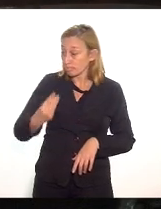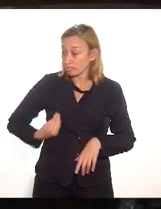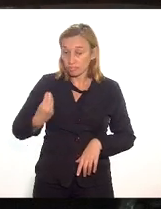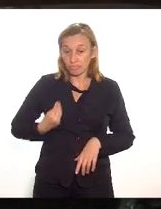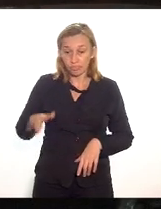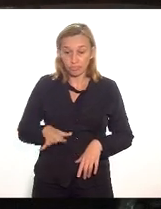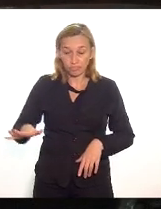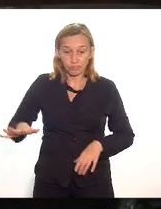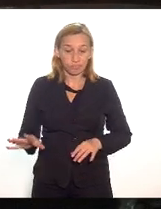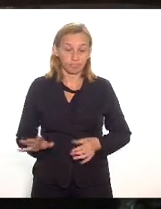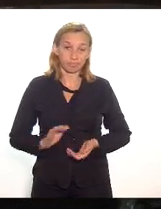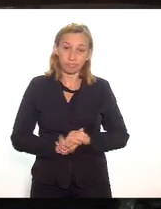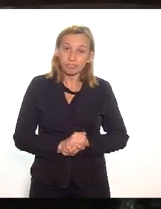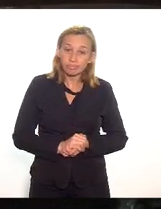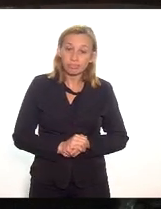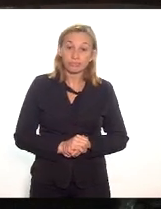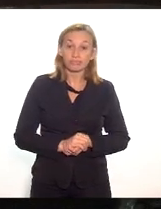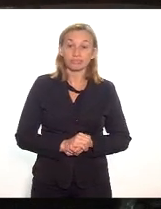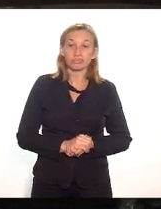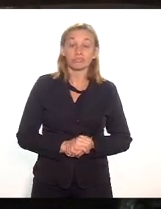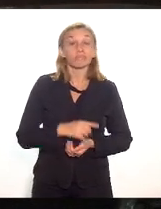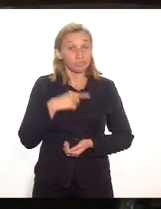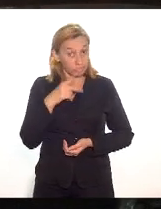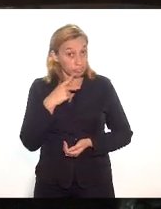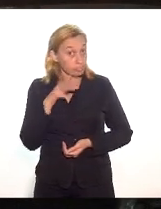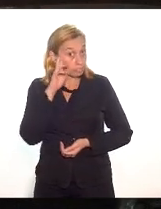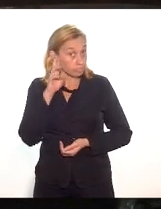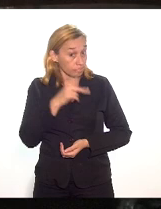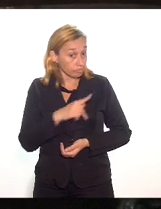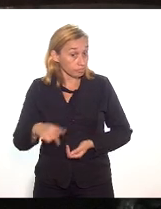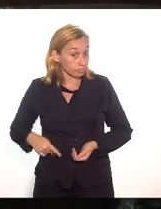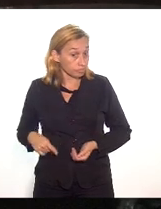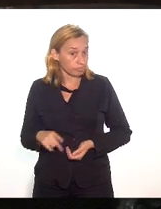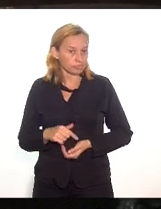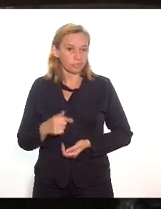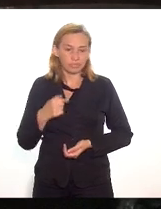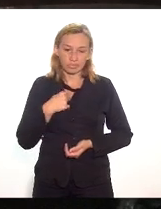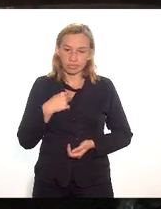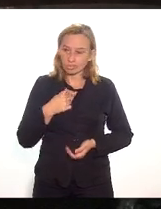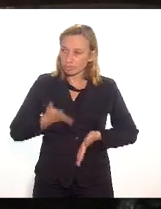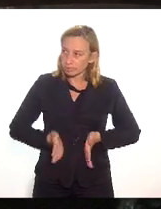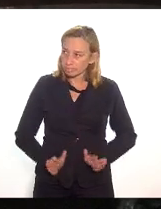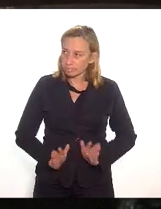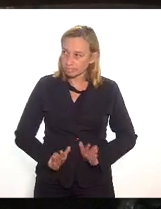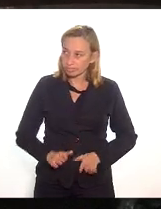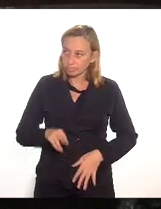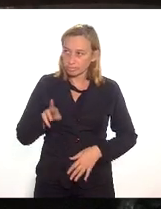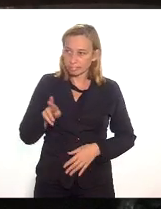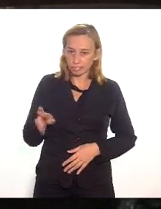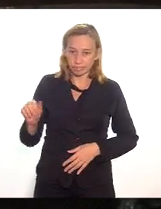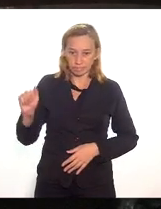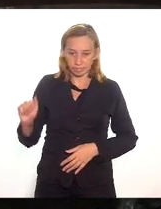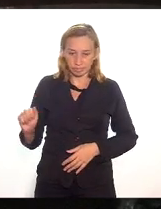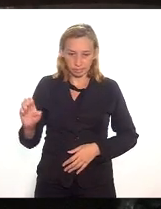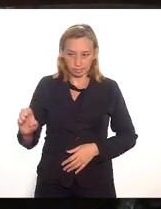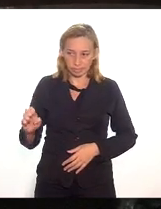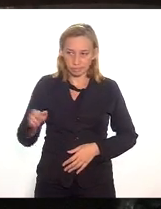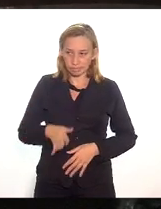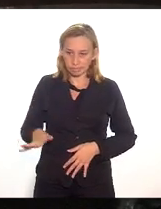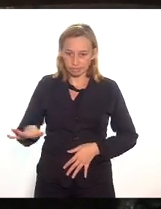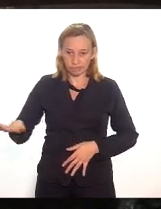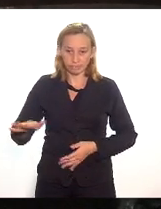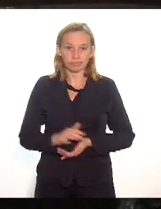periferia. Aqueles, e eu digo aqui, senhor presidente, eu sou cria da favela da Maré. Deputado